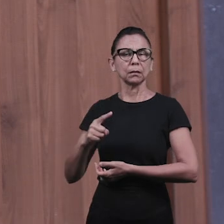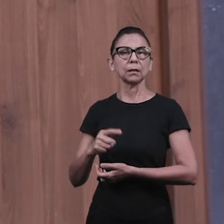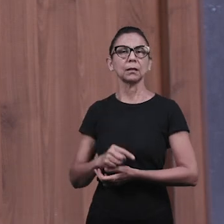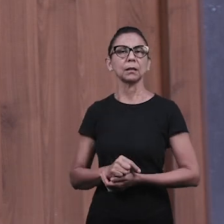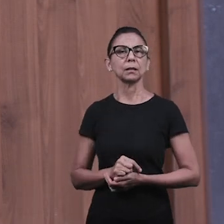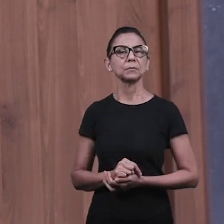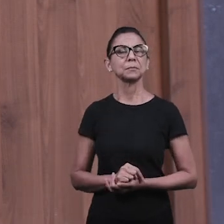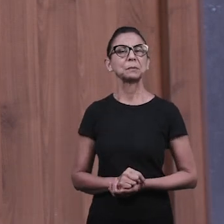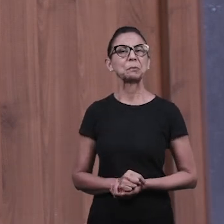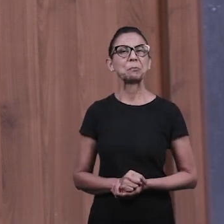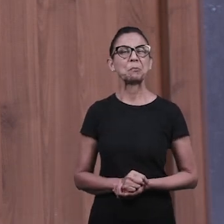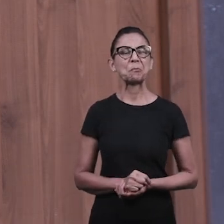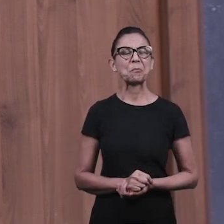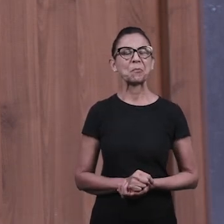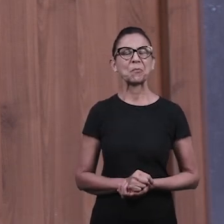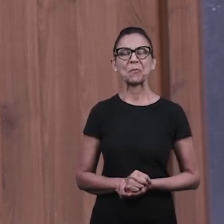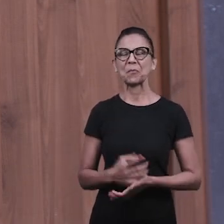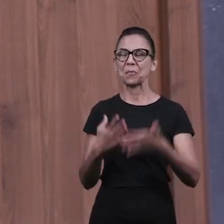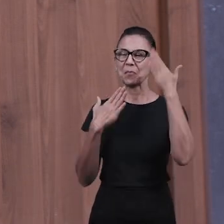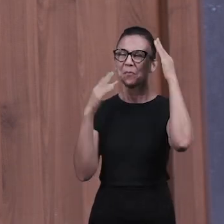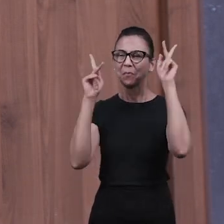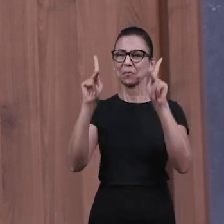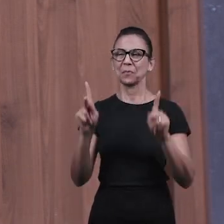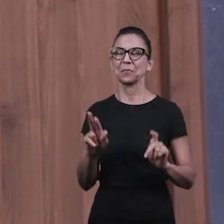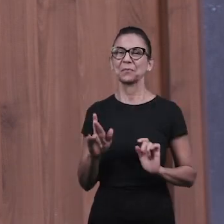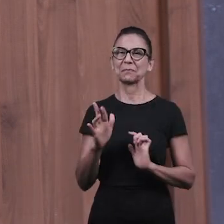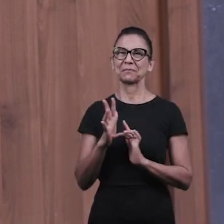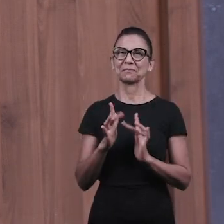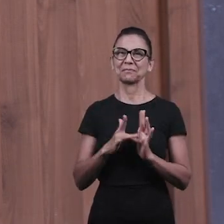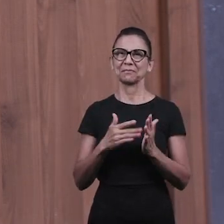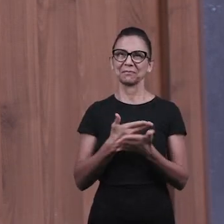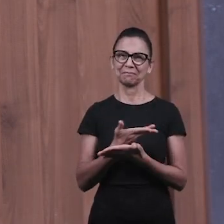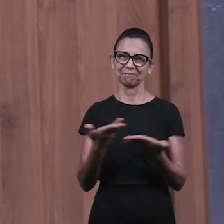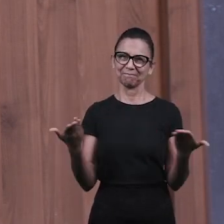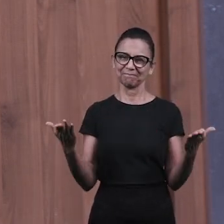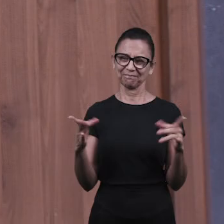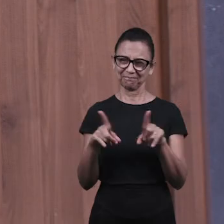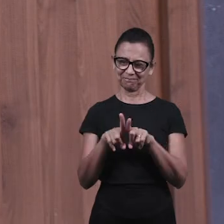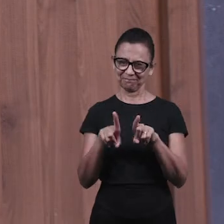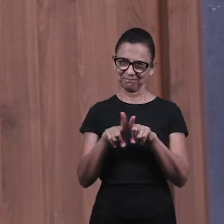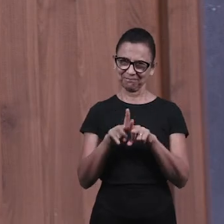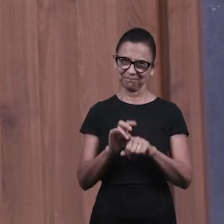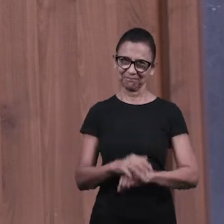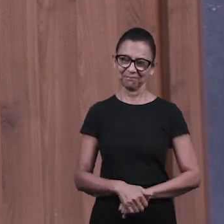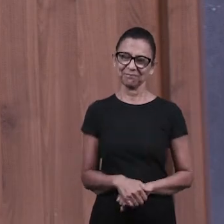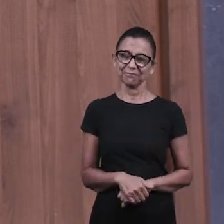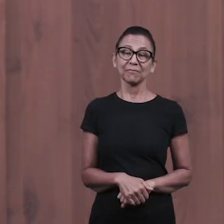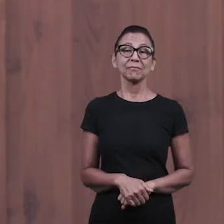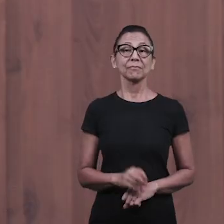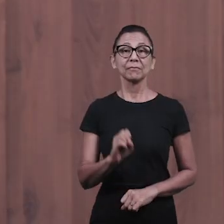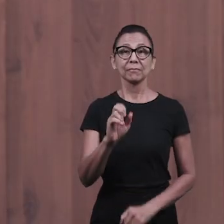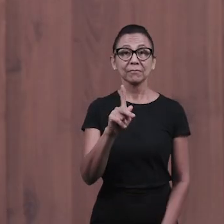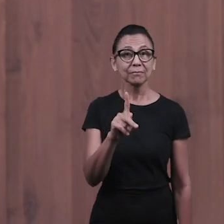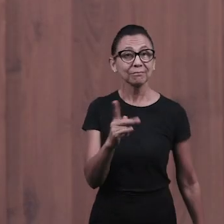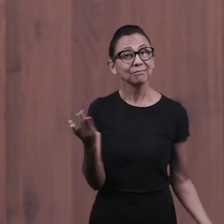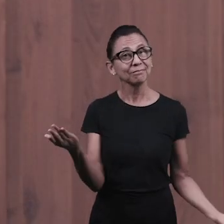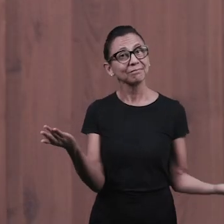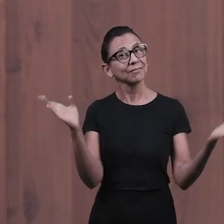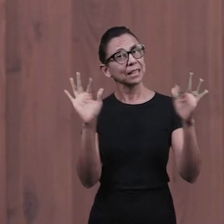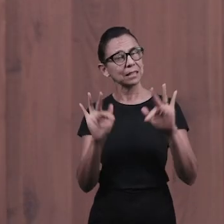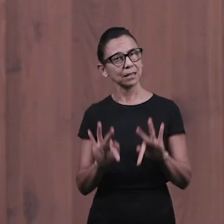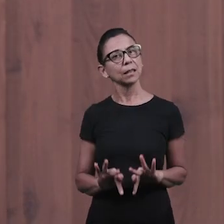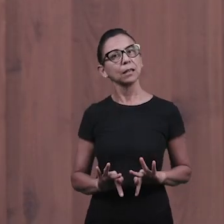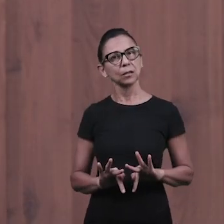contínuo, de todos os dias. Muito obrigado. A paz do Senhor Jesus para você também. Glória a Deus. Muito bem, irmãos,